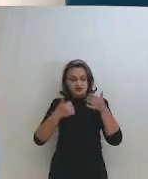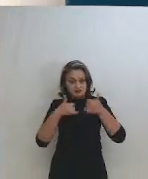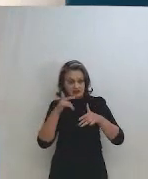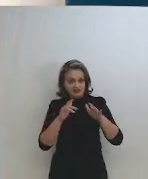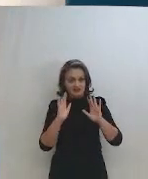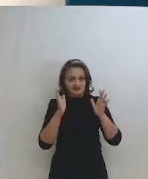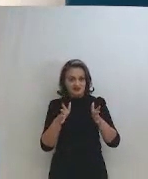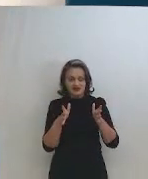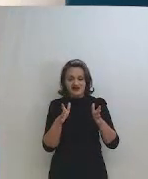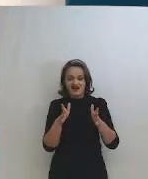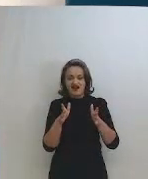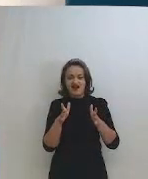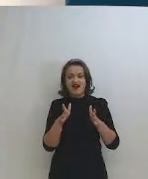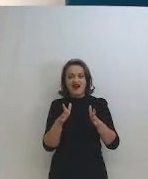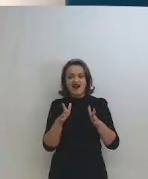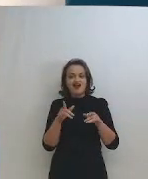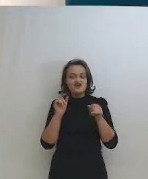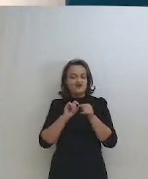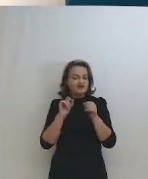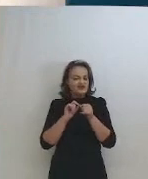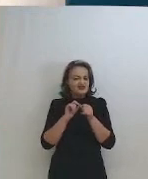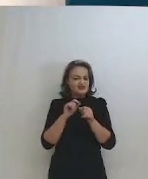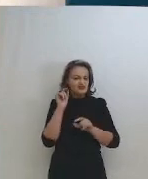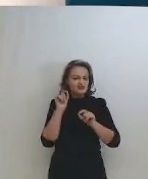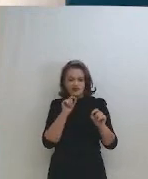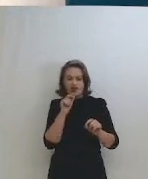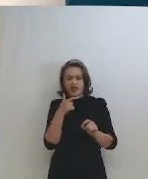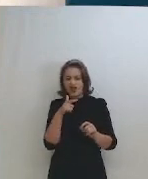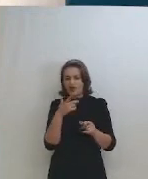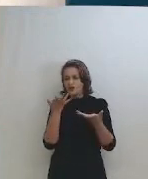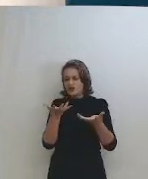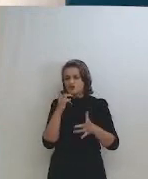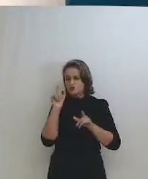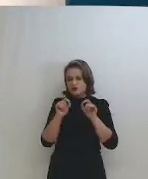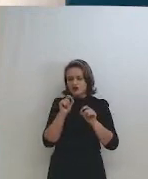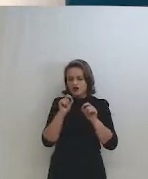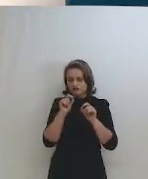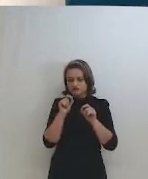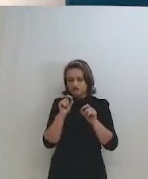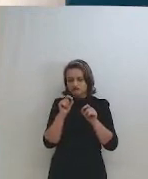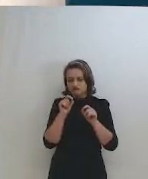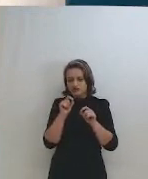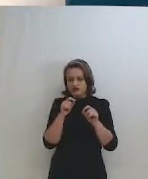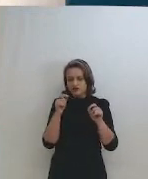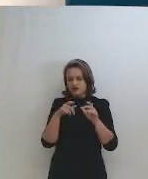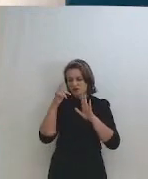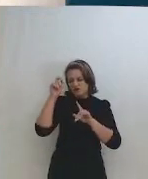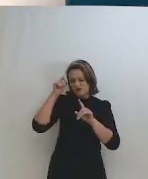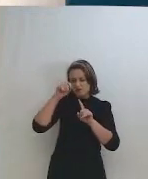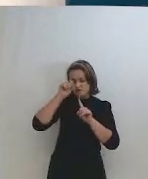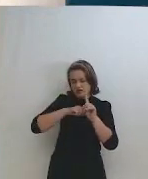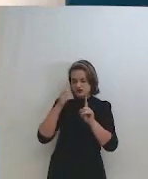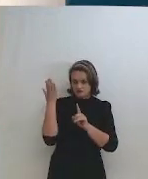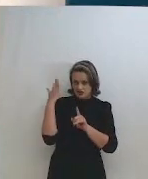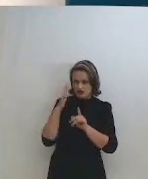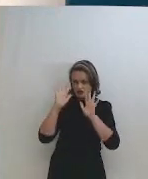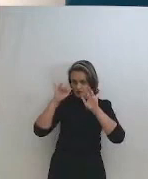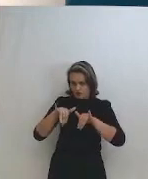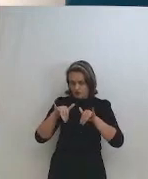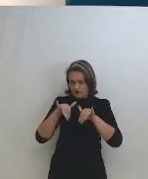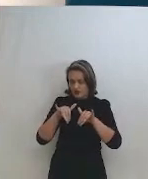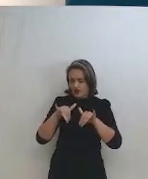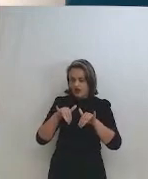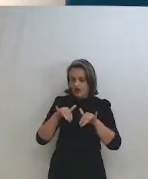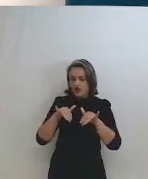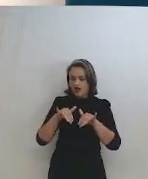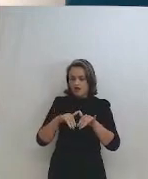questão de juntar, viu, eminente relator, ainda no final do mês passado, este, inclusive, para piorar a